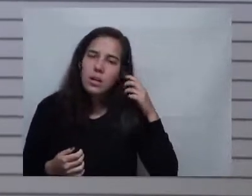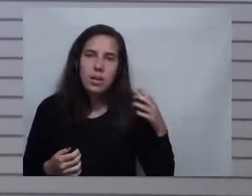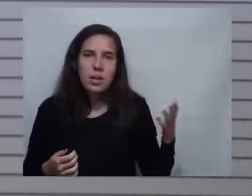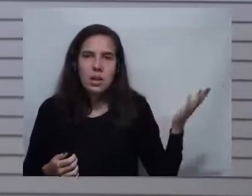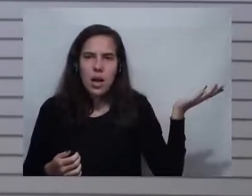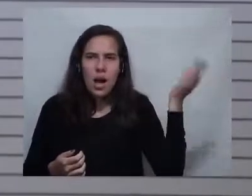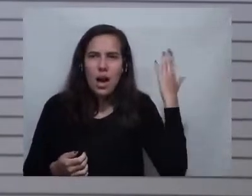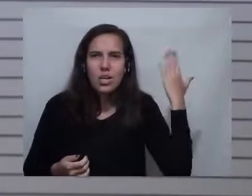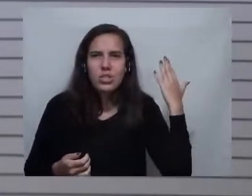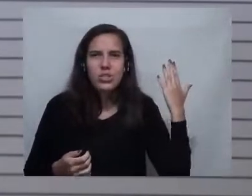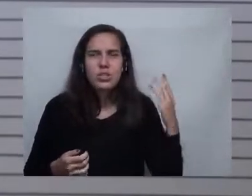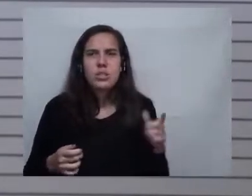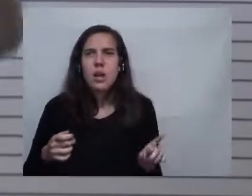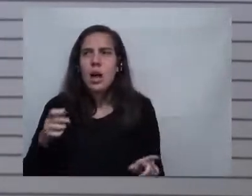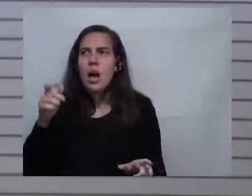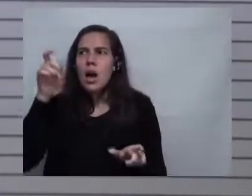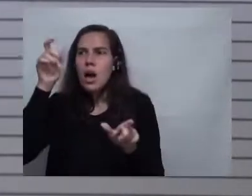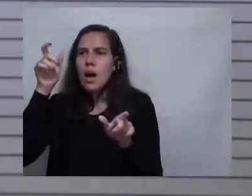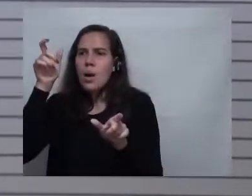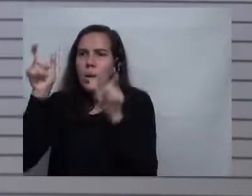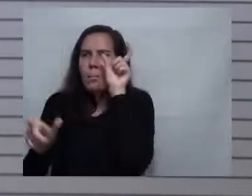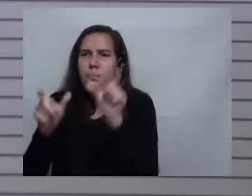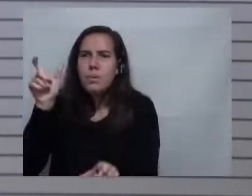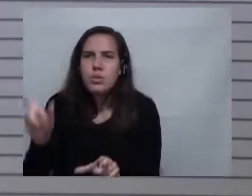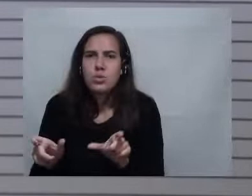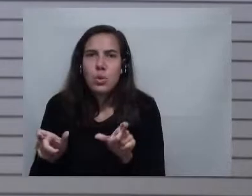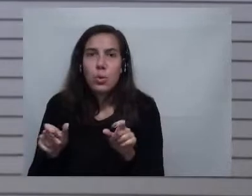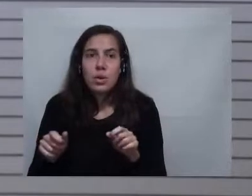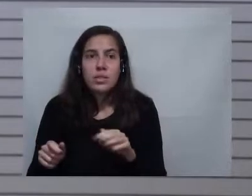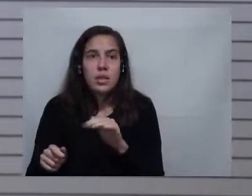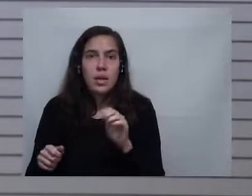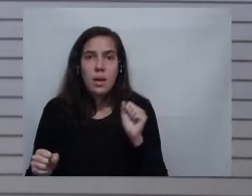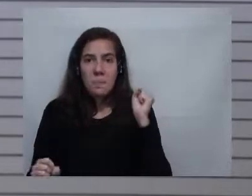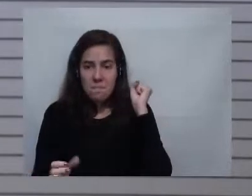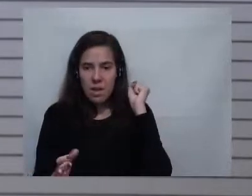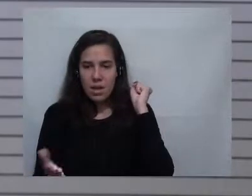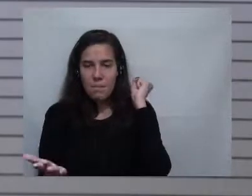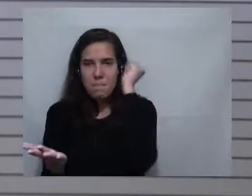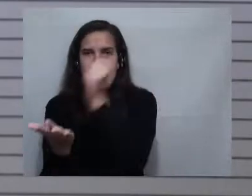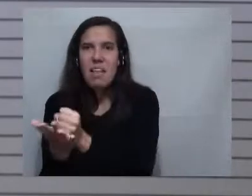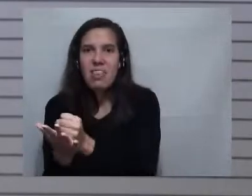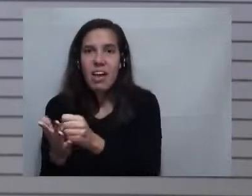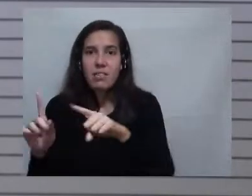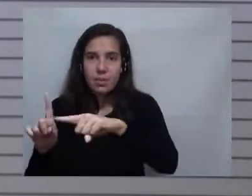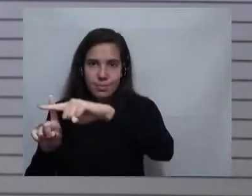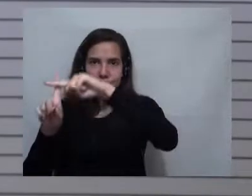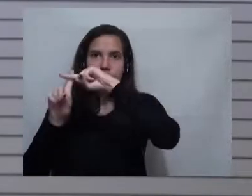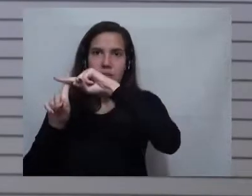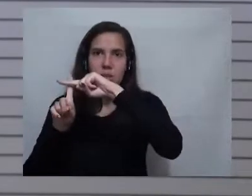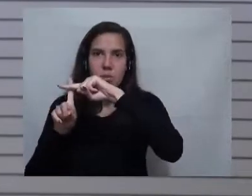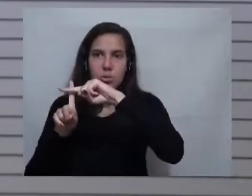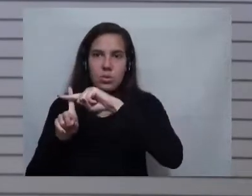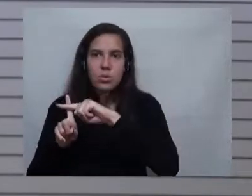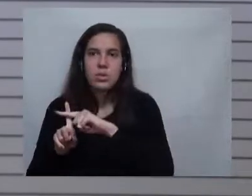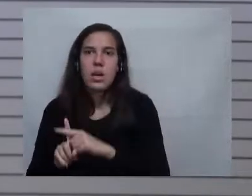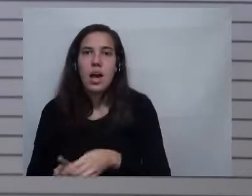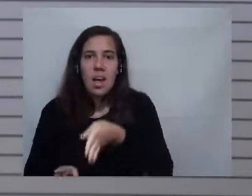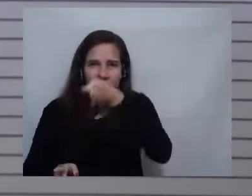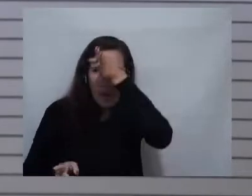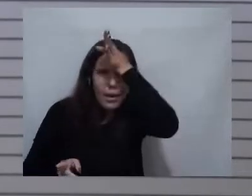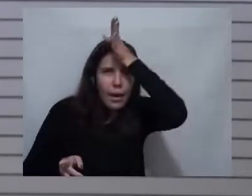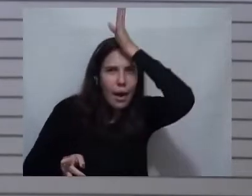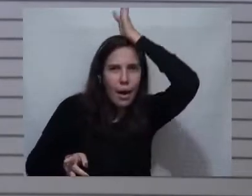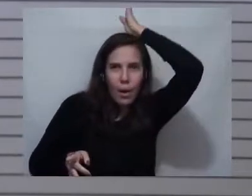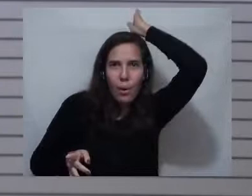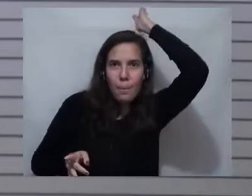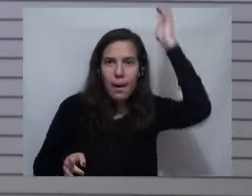estradas em Cruzes para mostrar o seu poder o Júlio César um